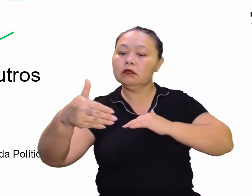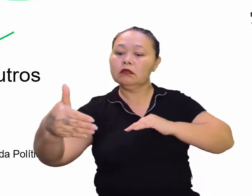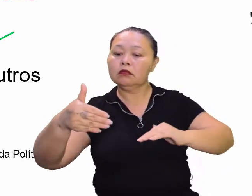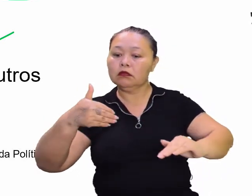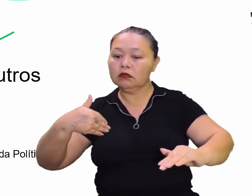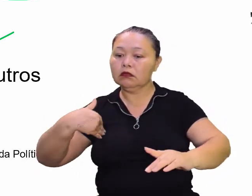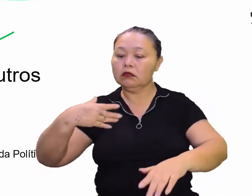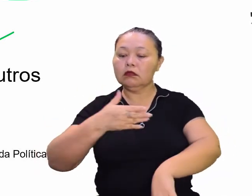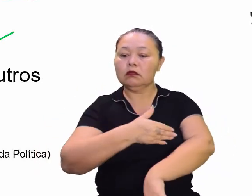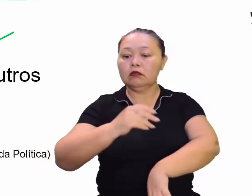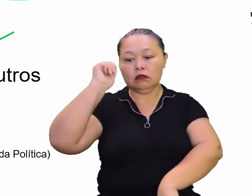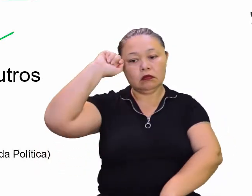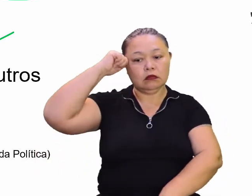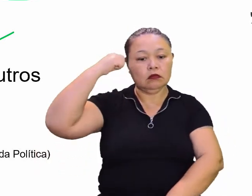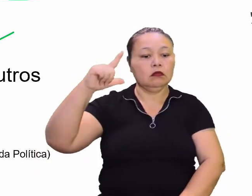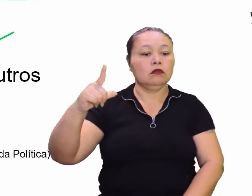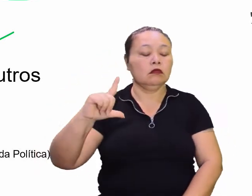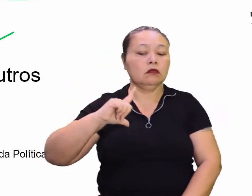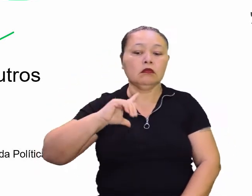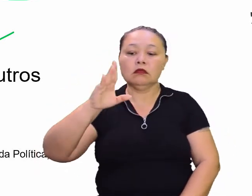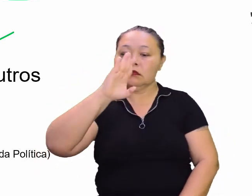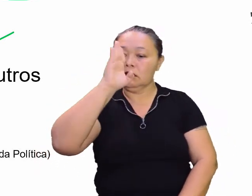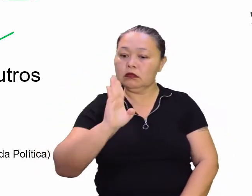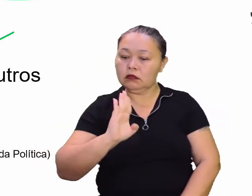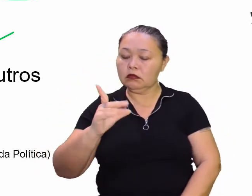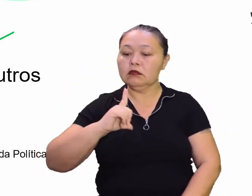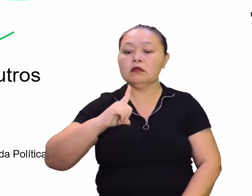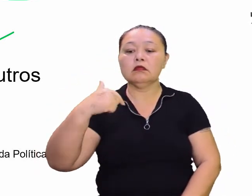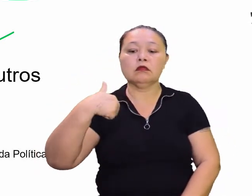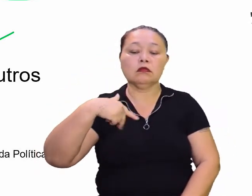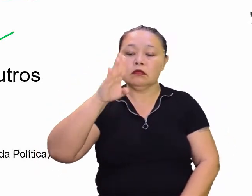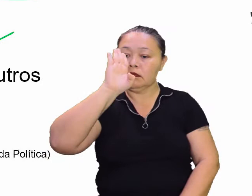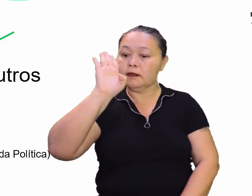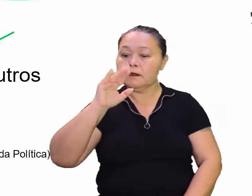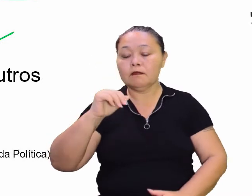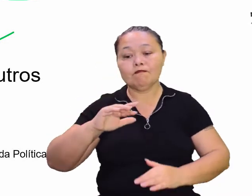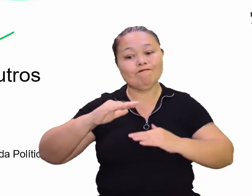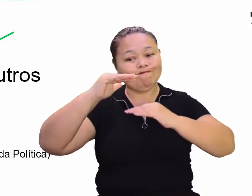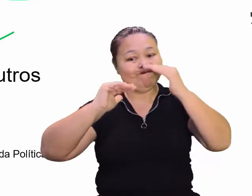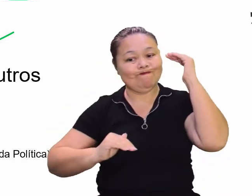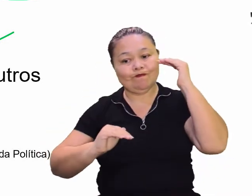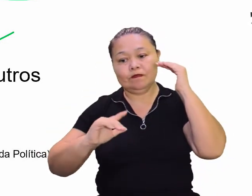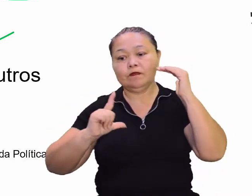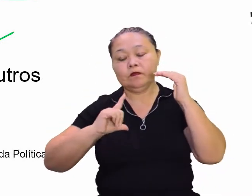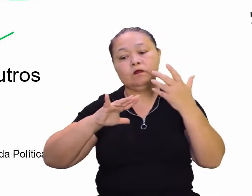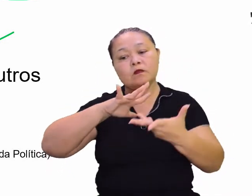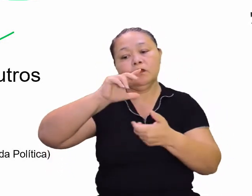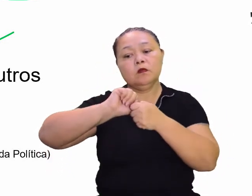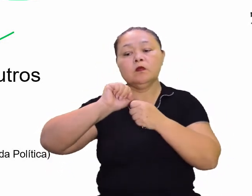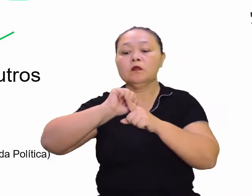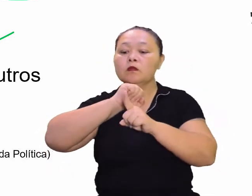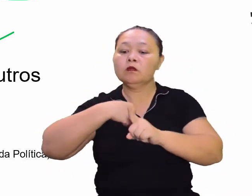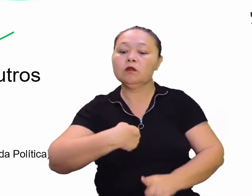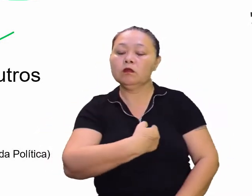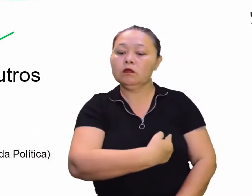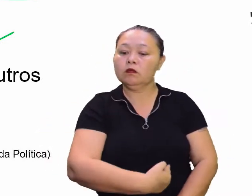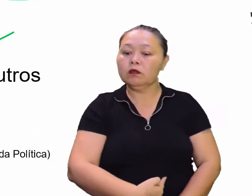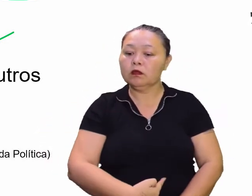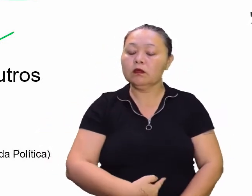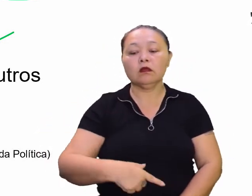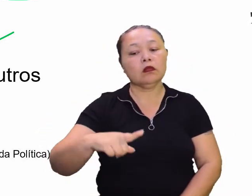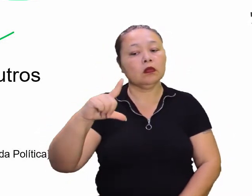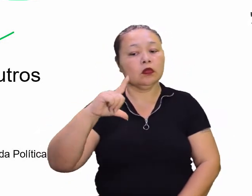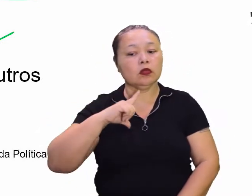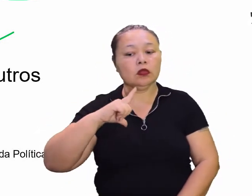apartheid, né? O Brasil, que é um dos países mais desiguais do mundo. A China, por ser...